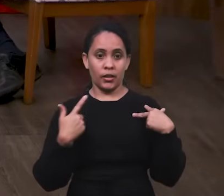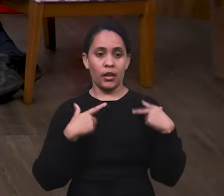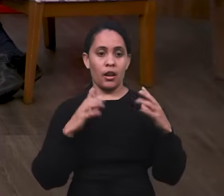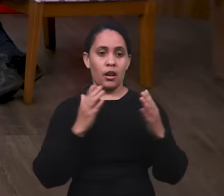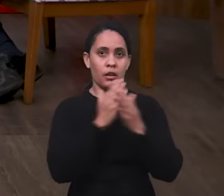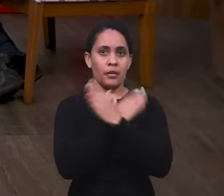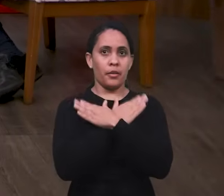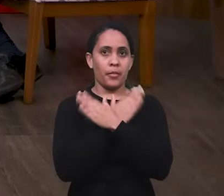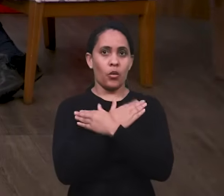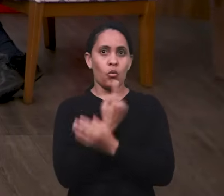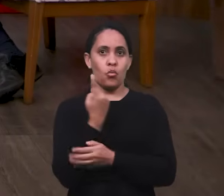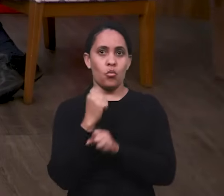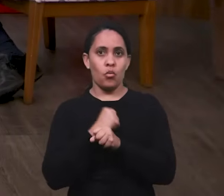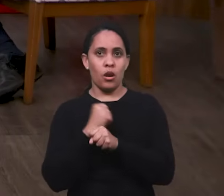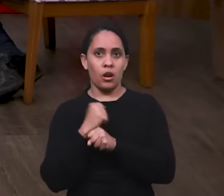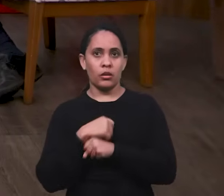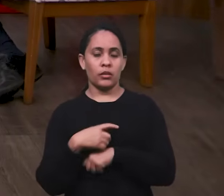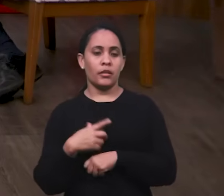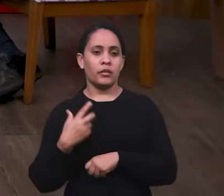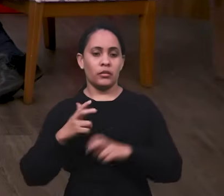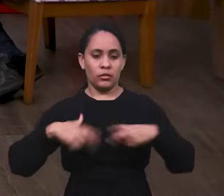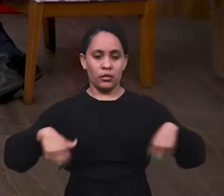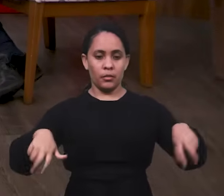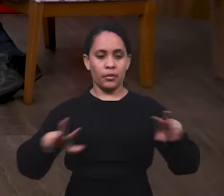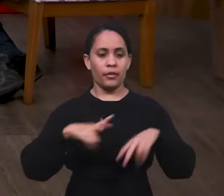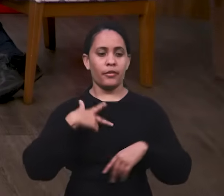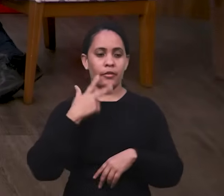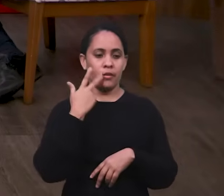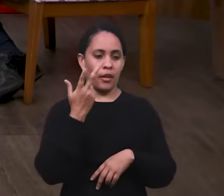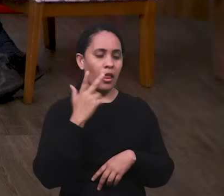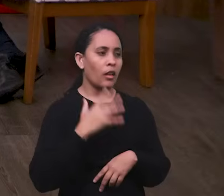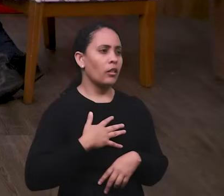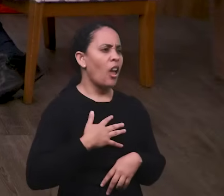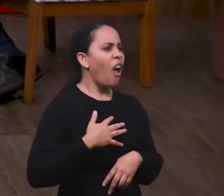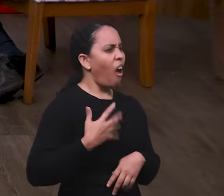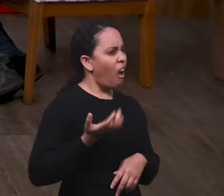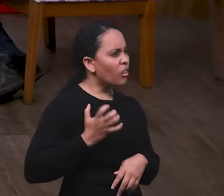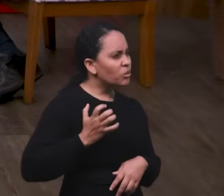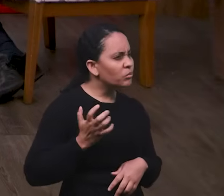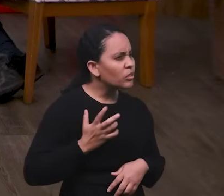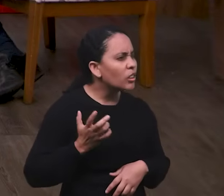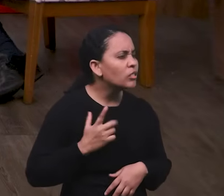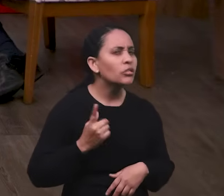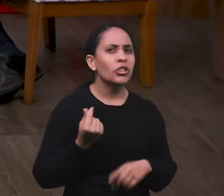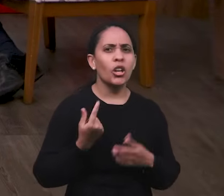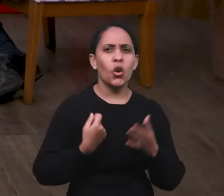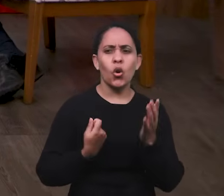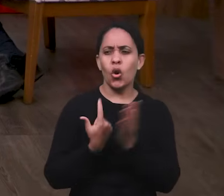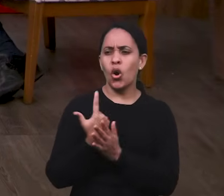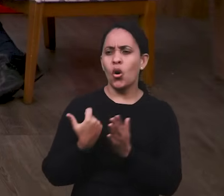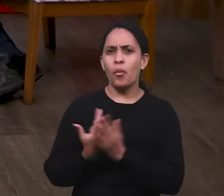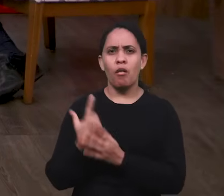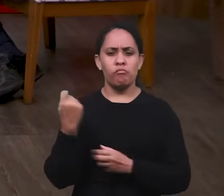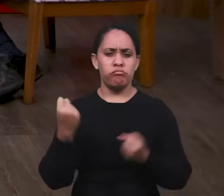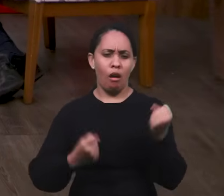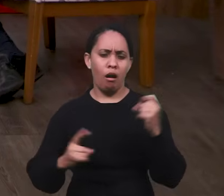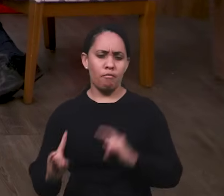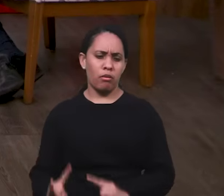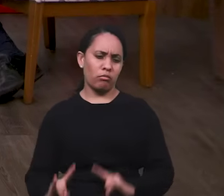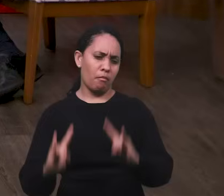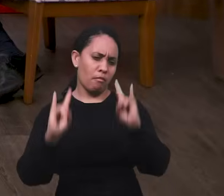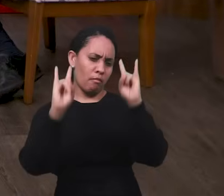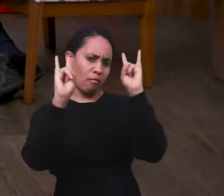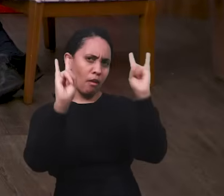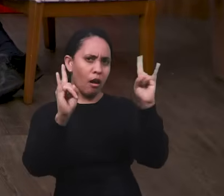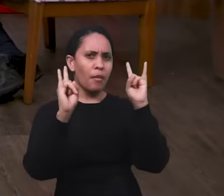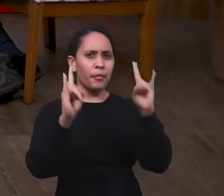for, está desempregado há um ano. Aí você chega no almoço e começa a contar como você está prosperando, que você comprou Comprou um carro um zero.